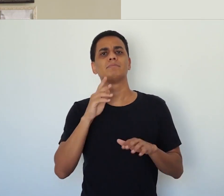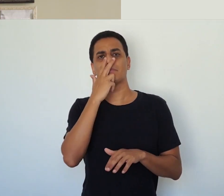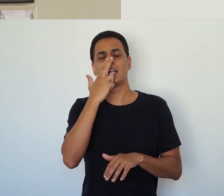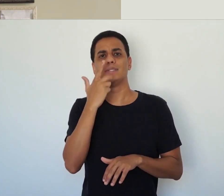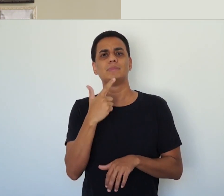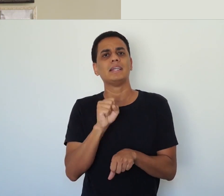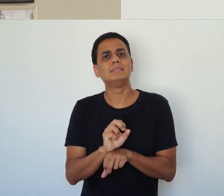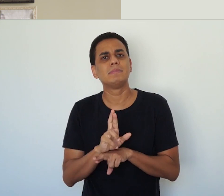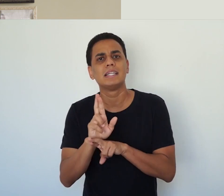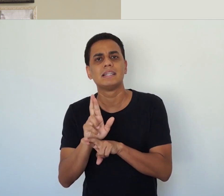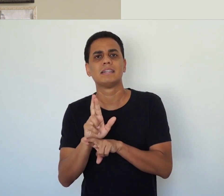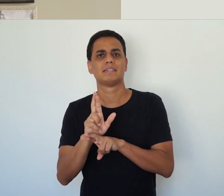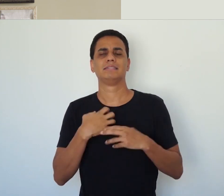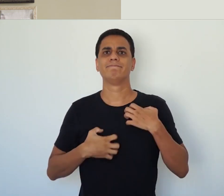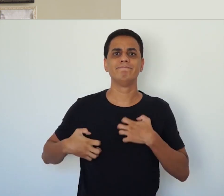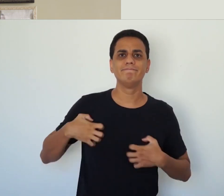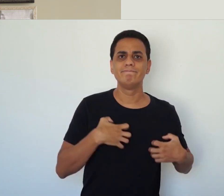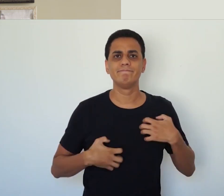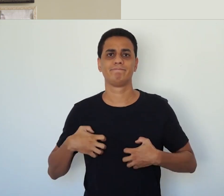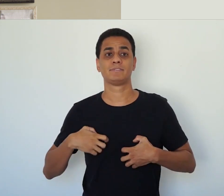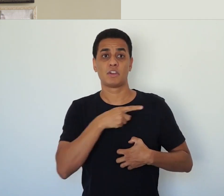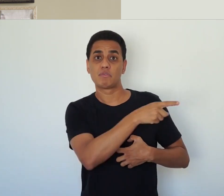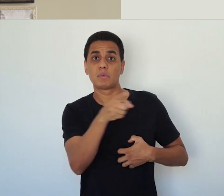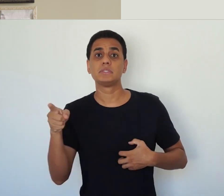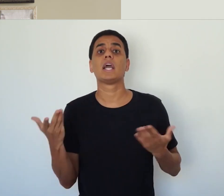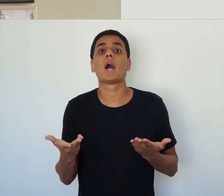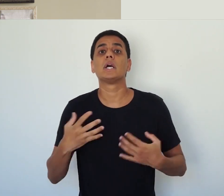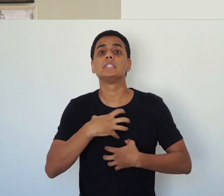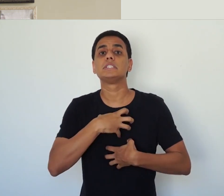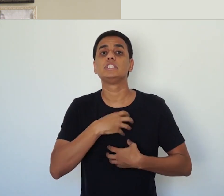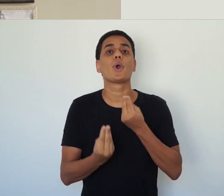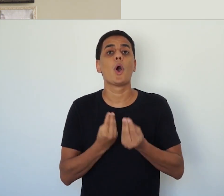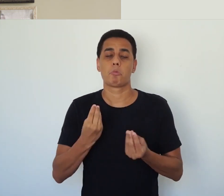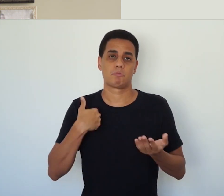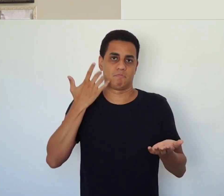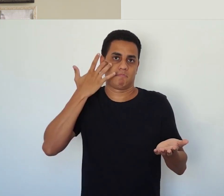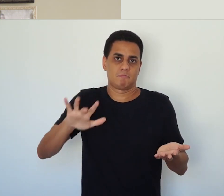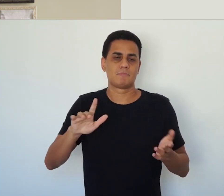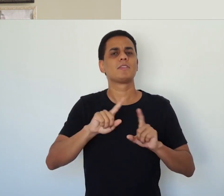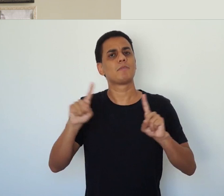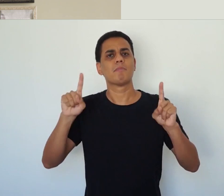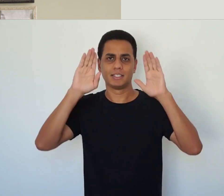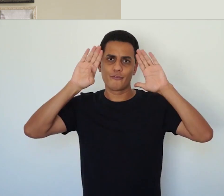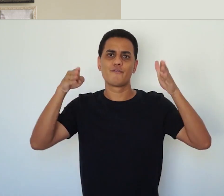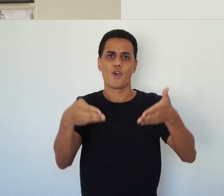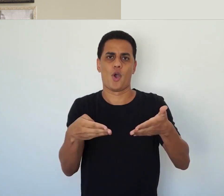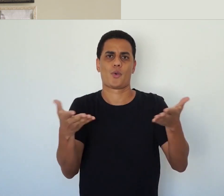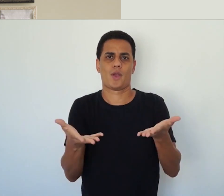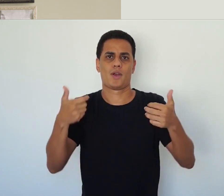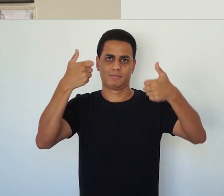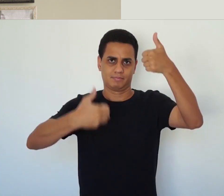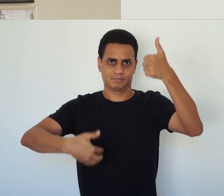até mesmo de desesperança. Eu não sei como você está lidando com isso, mas eu queria realmente focar nessa maneira hoje